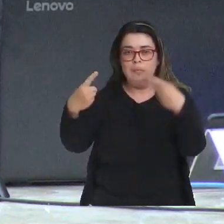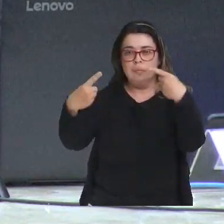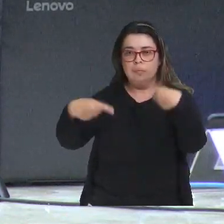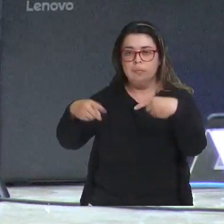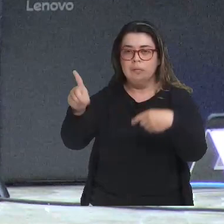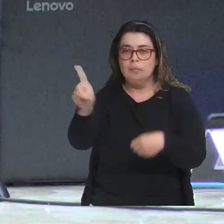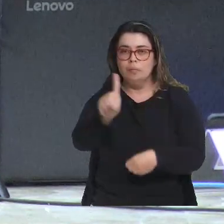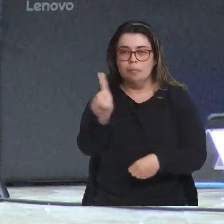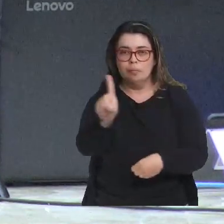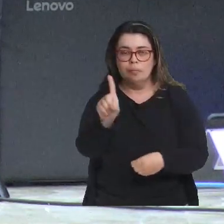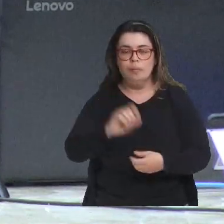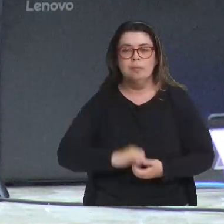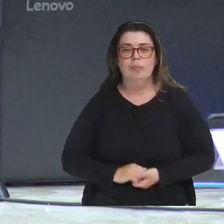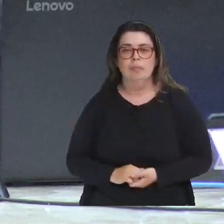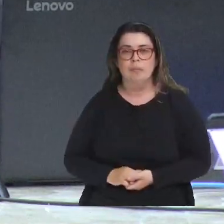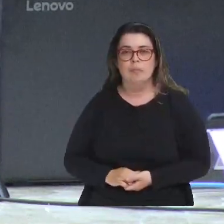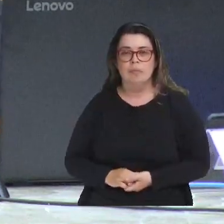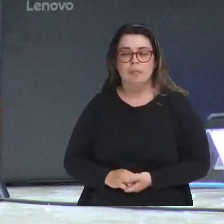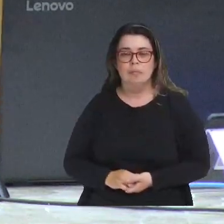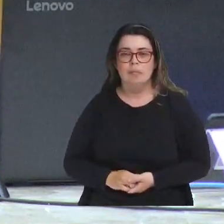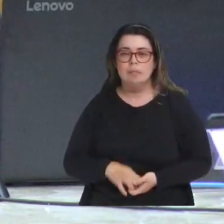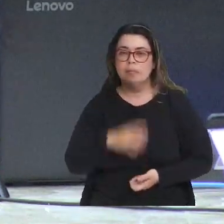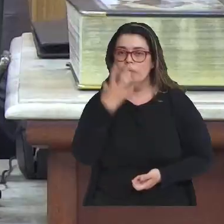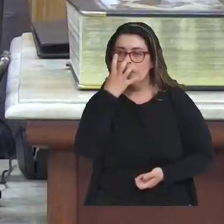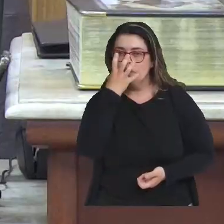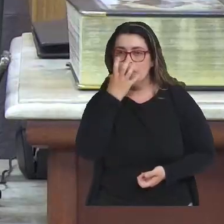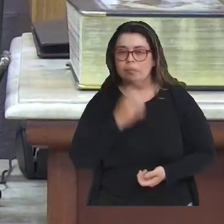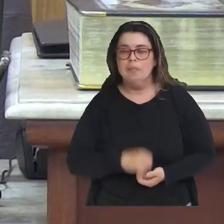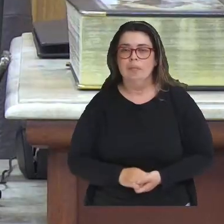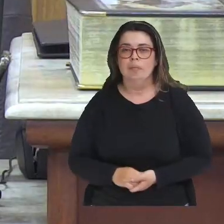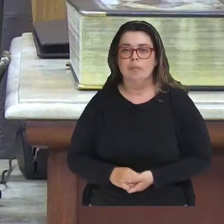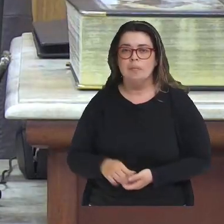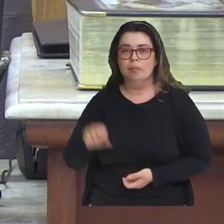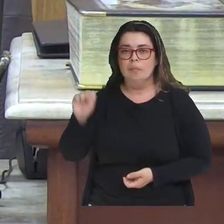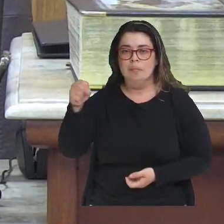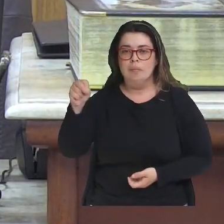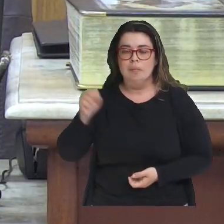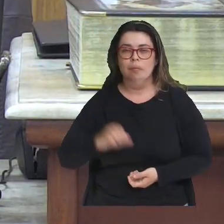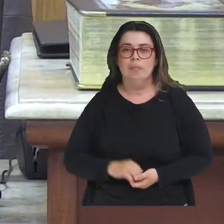contrários respondam não. Alexandre Cobra Vêncio. Alexandre Cachorrão vota sim.